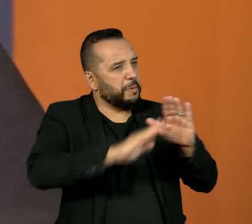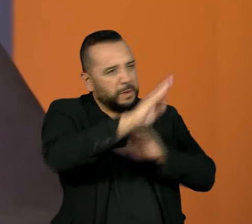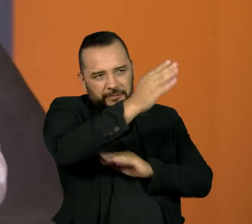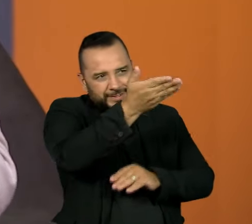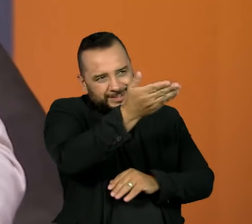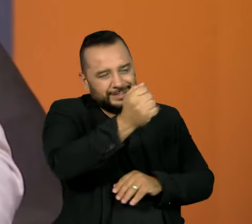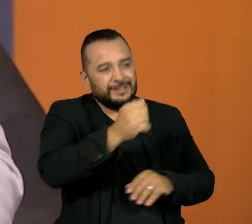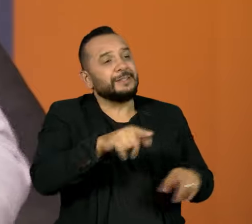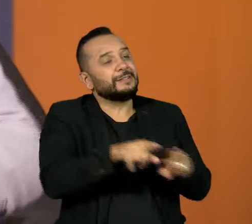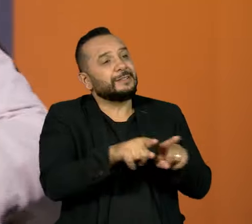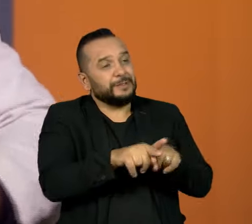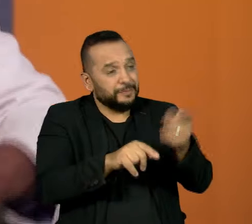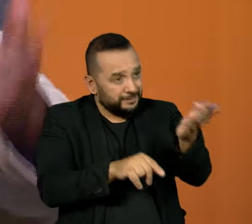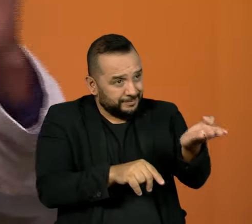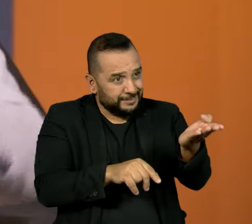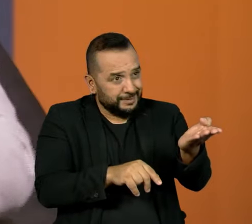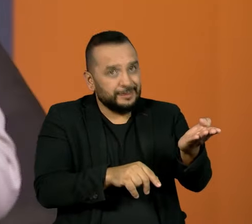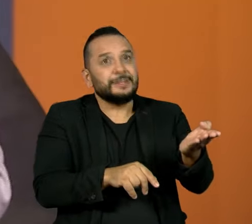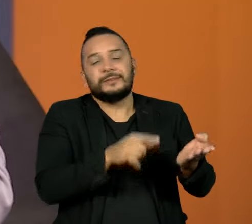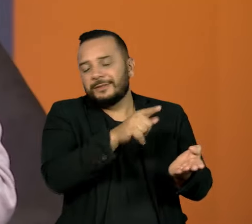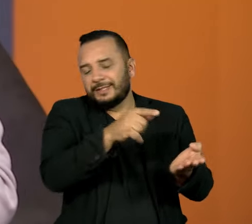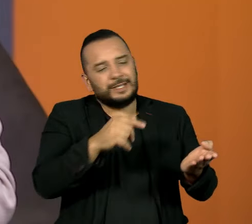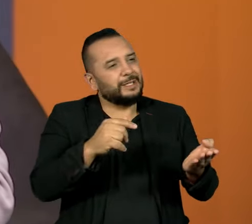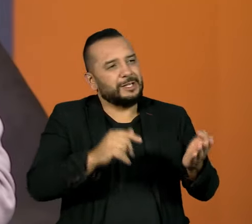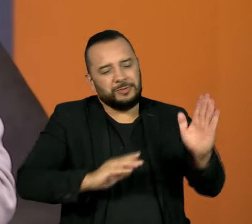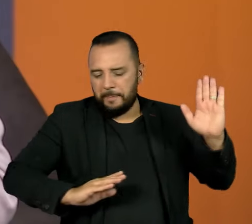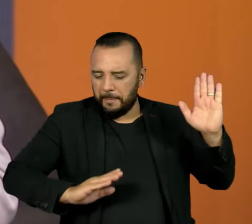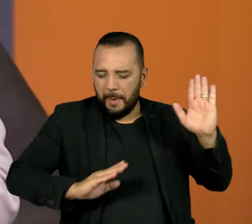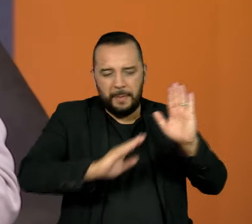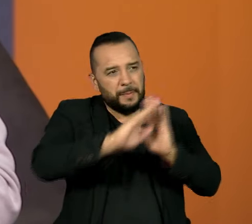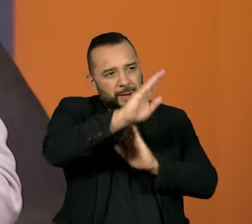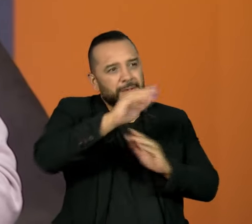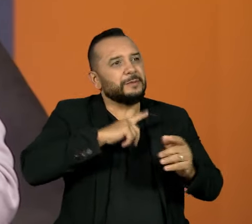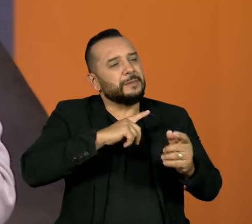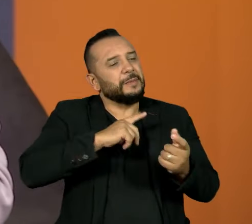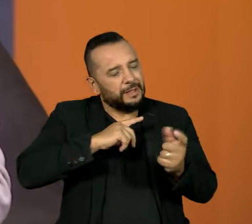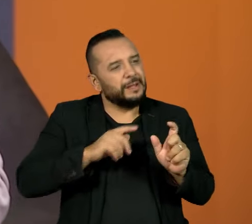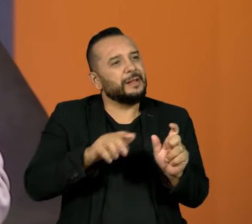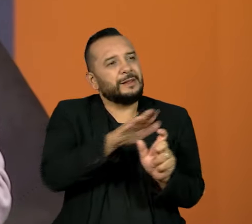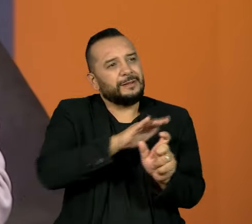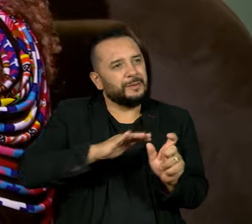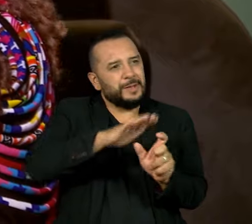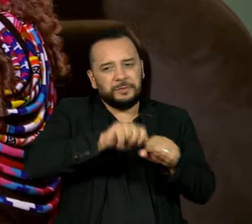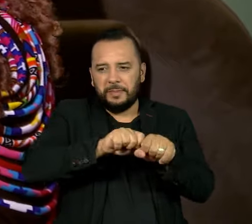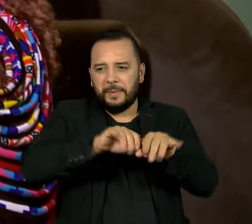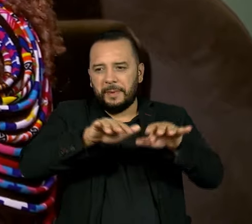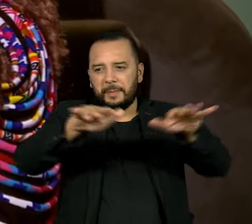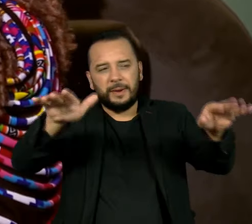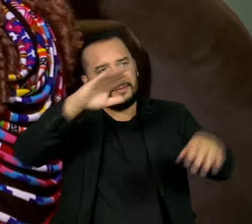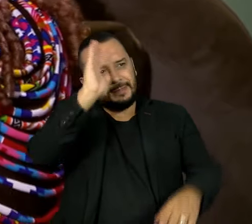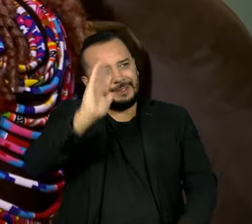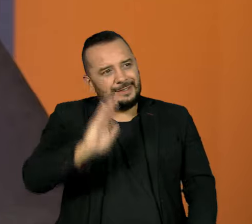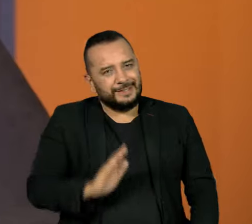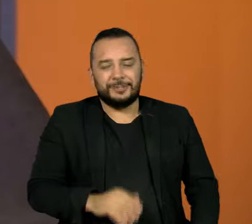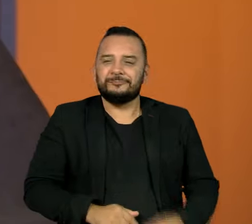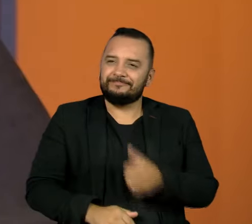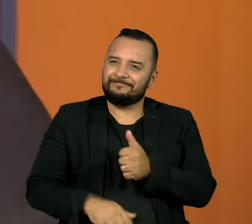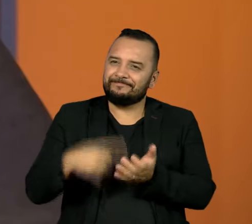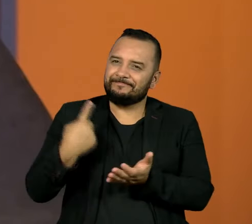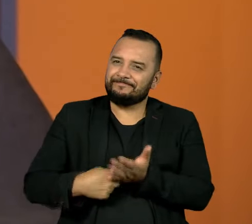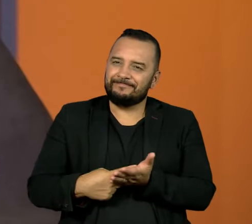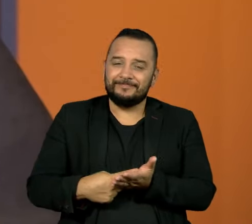também, Arlene. Sucesso, né? E que você leve muito mais conhecimento de letramento racial por todo o nosso país. Que assim seja. Obrigada, professor. E